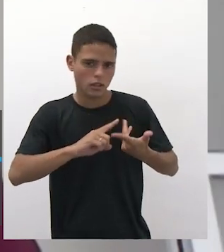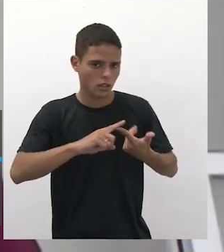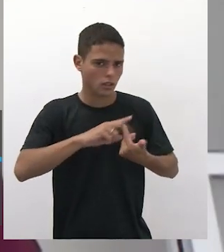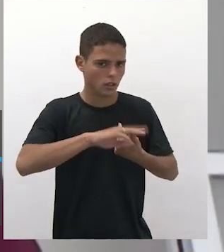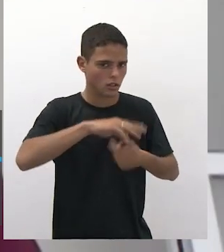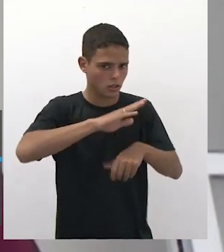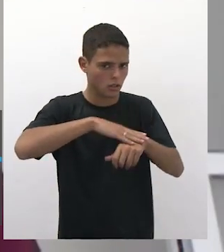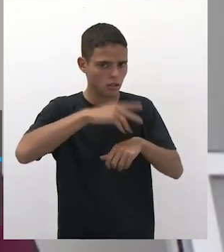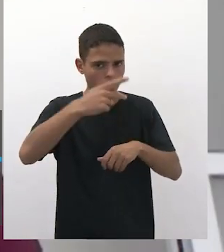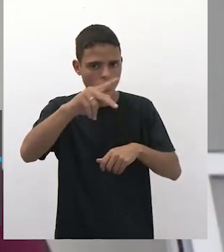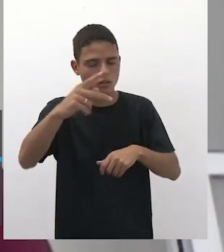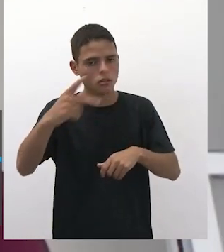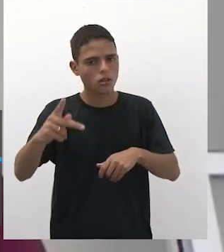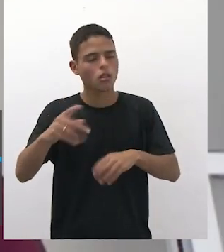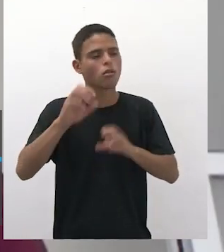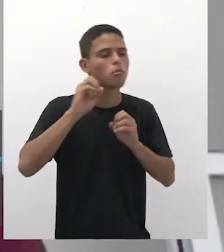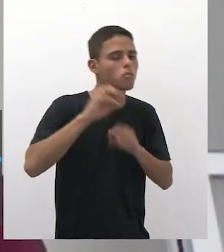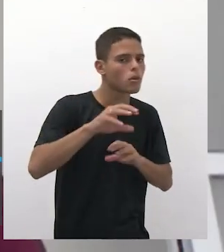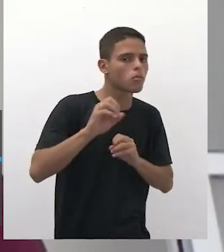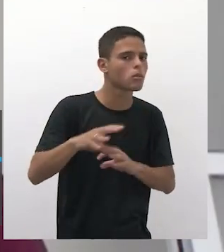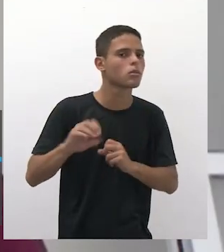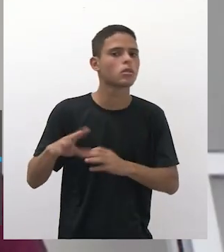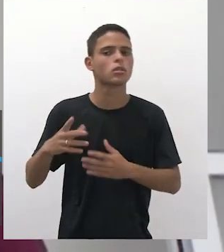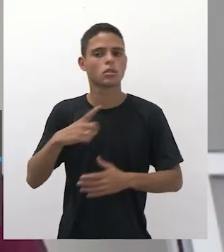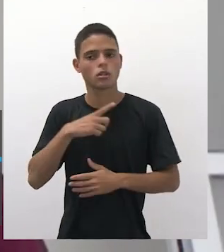escolar de vocês como educadores?